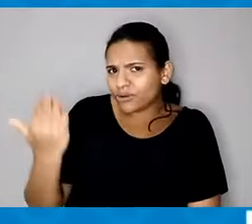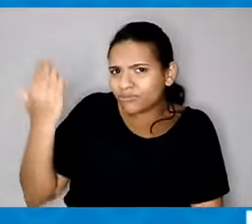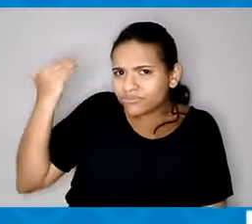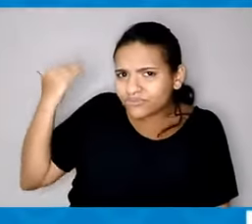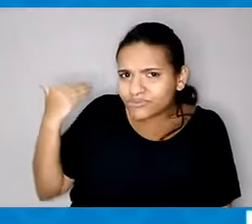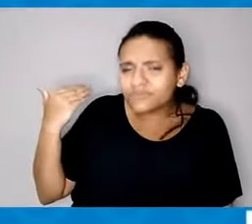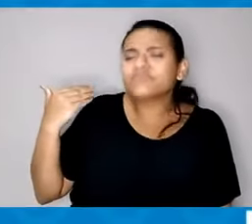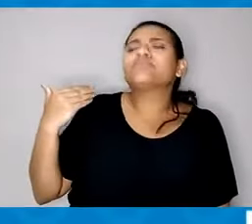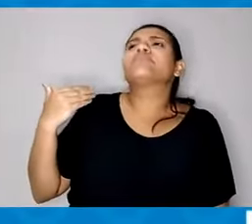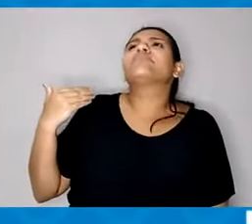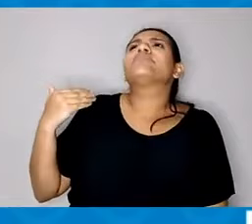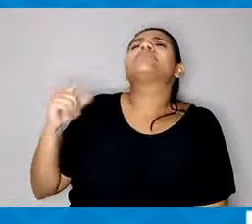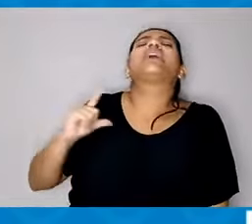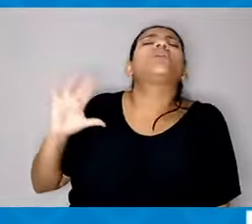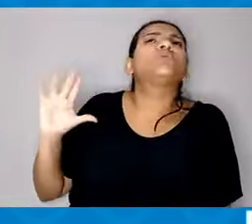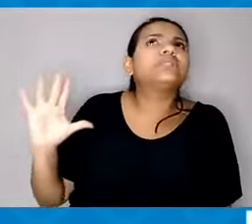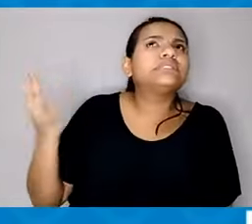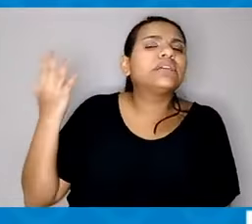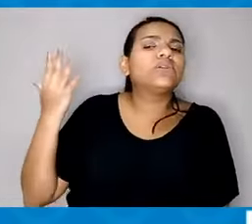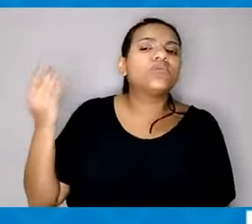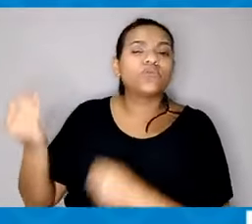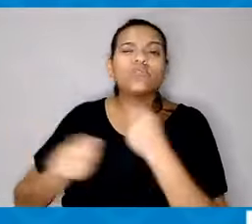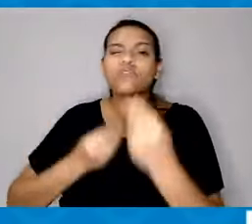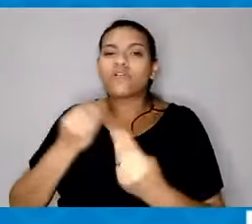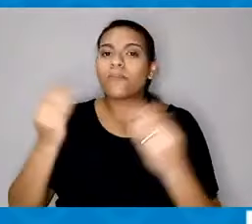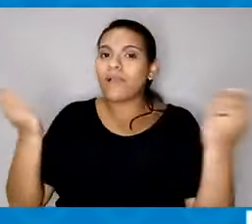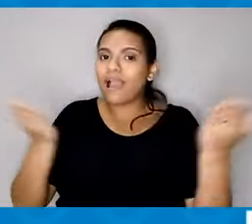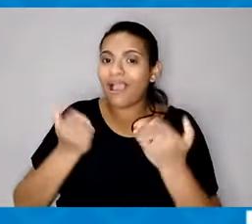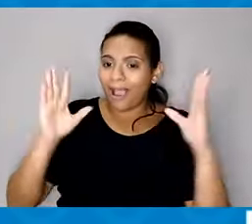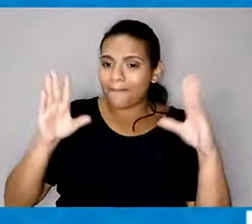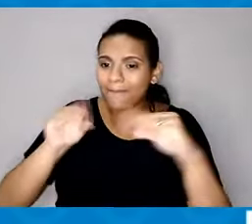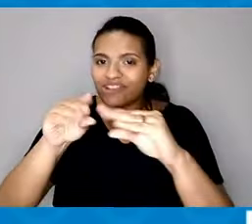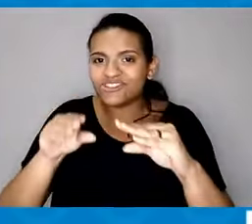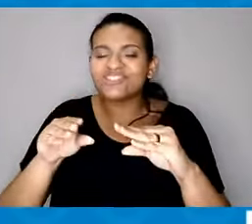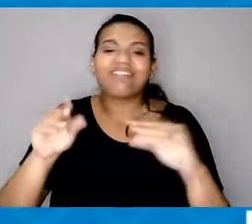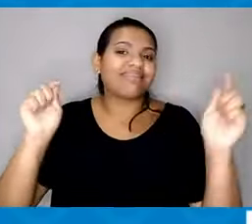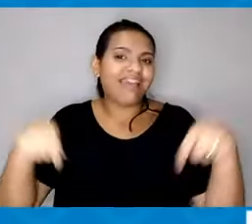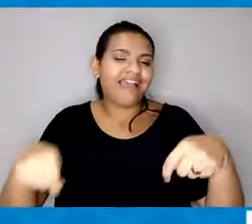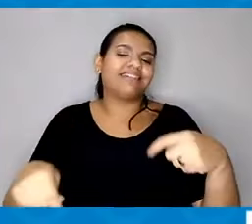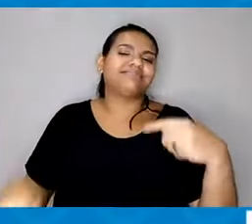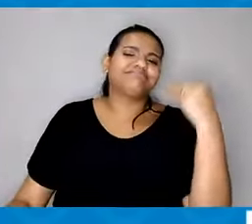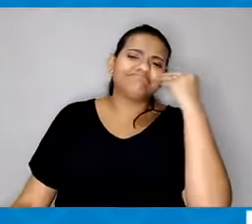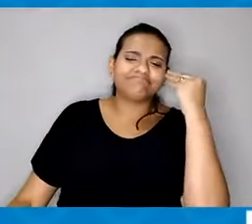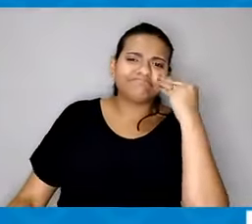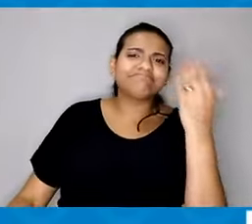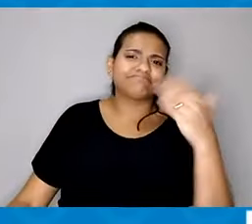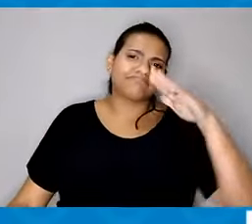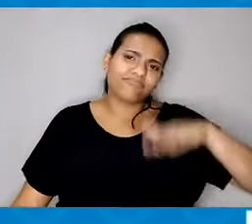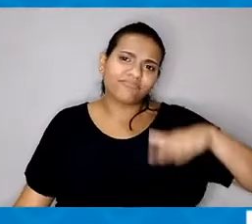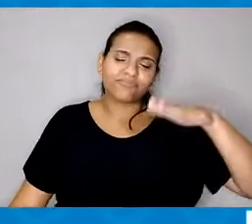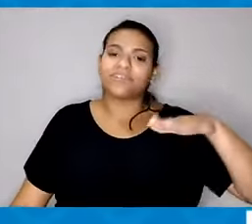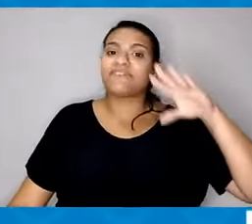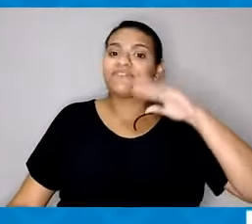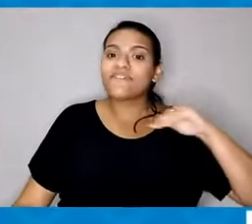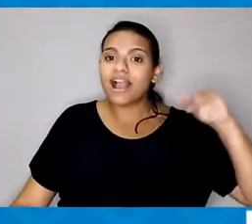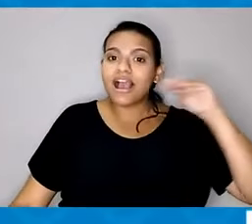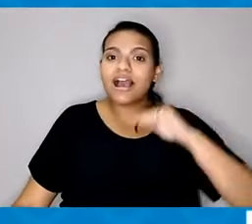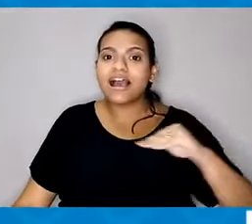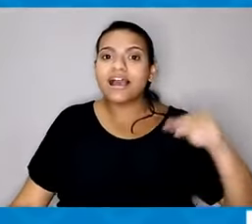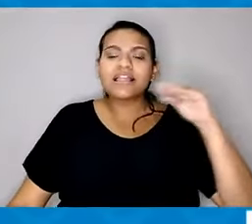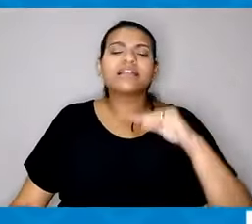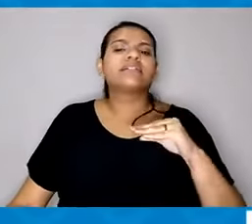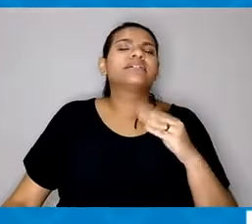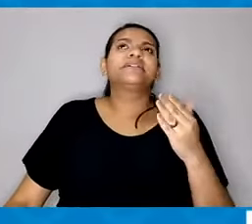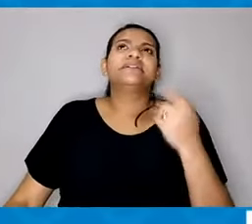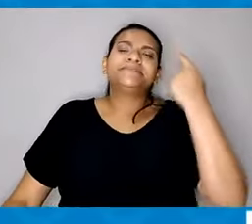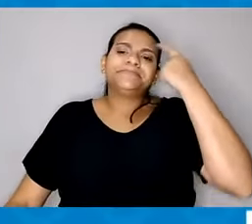ela pode não ser suficiente, e certamente não é, para colocar todos os estudantes, digamos assim, na mesma página. Qual é a mesma